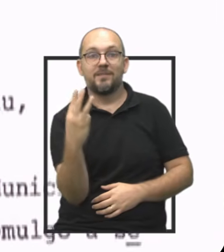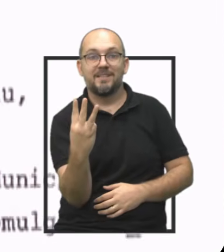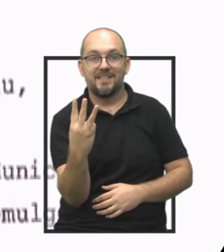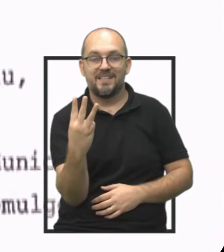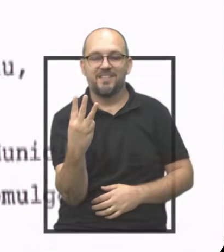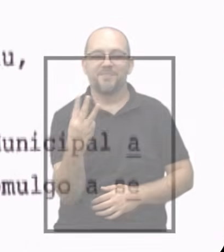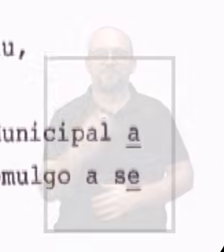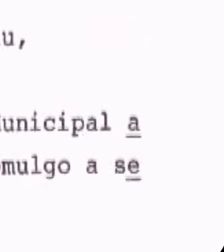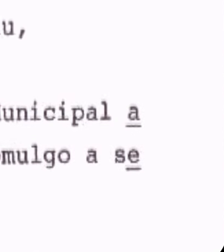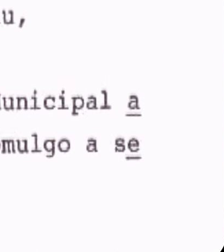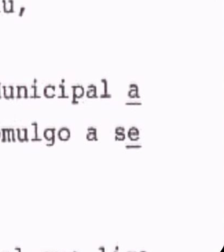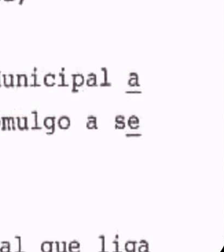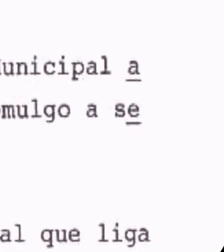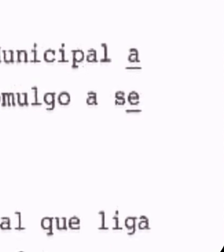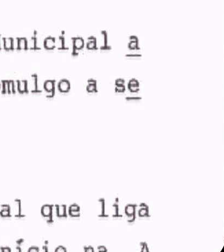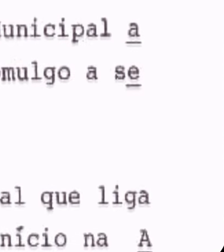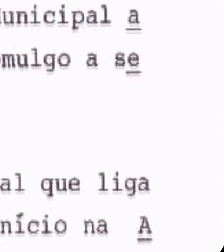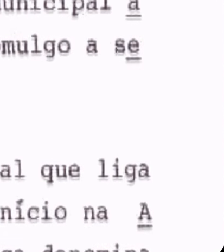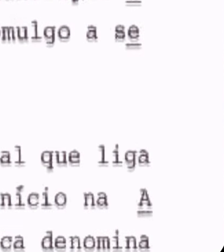1993.